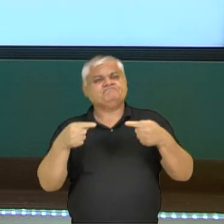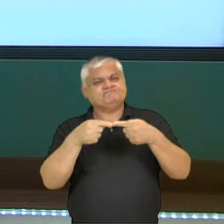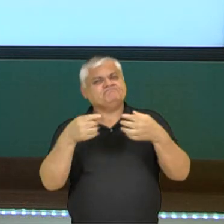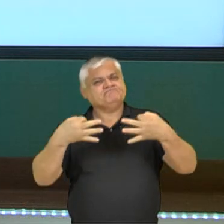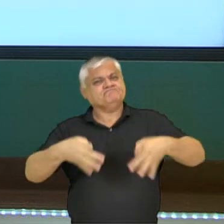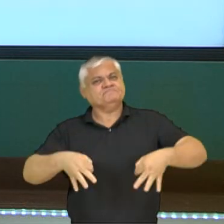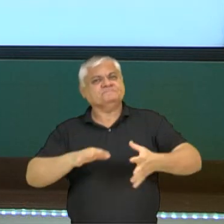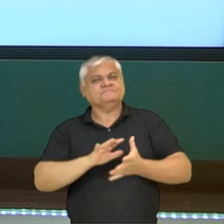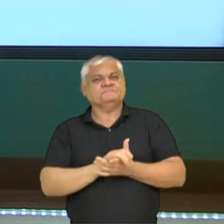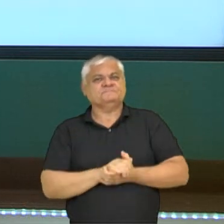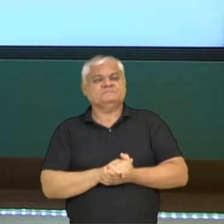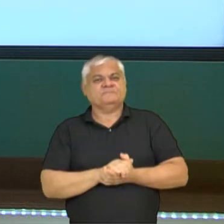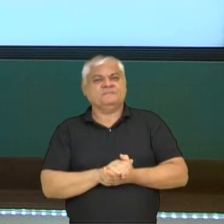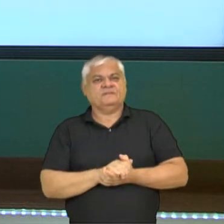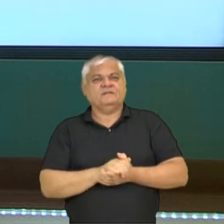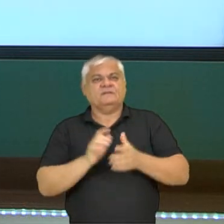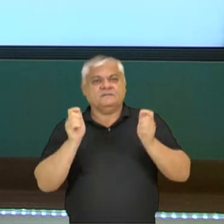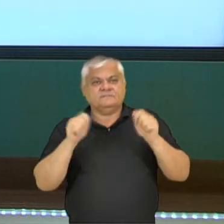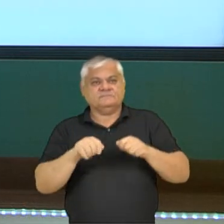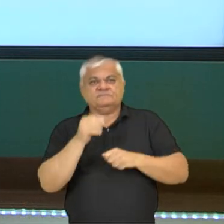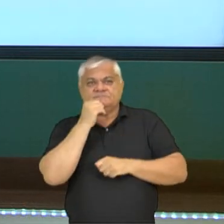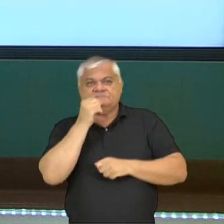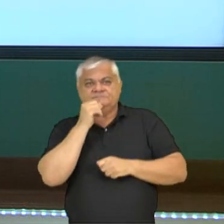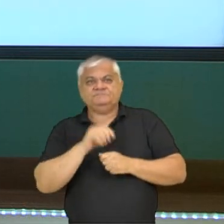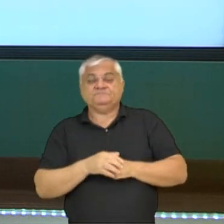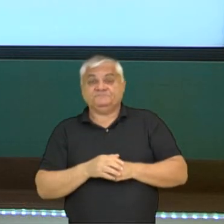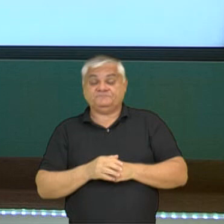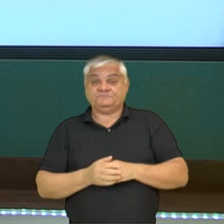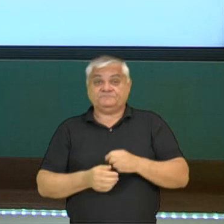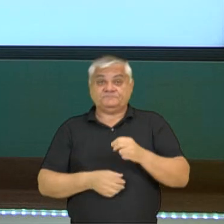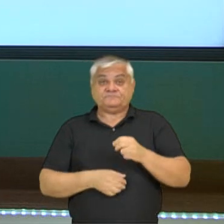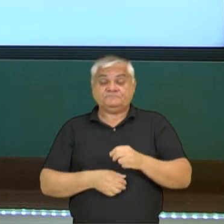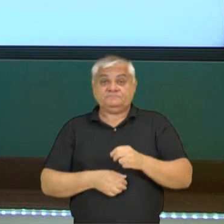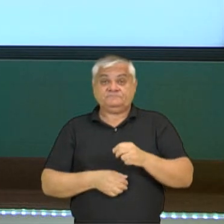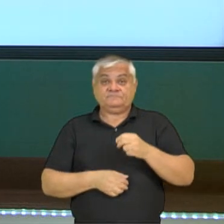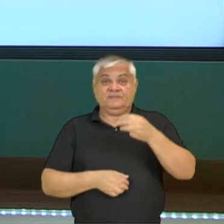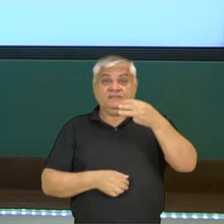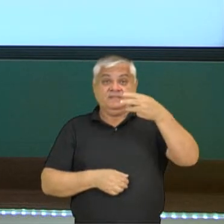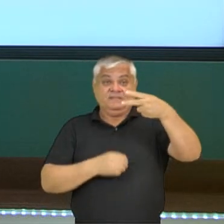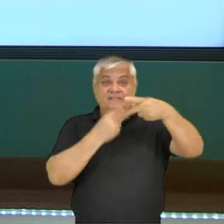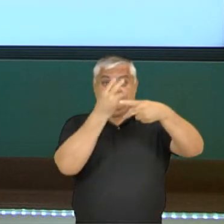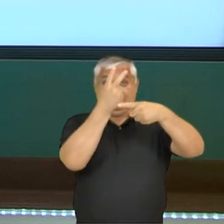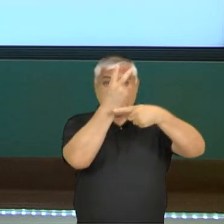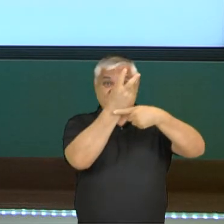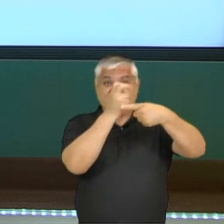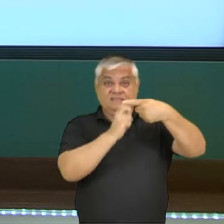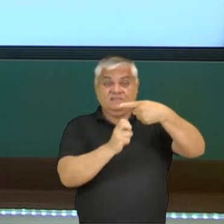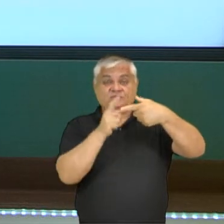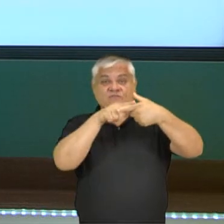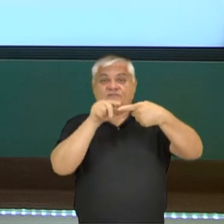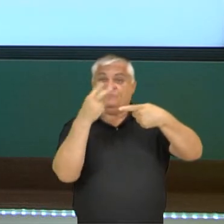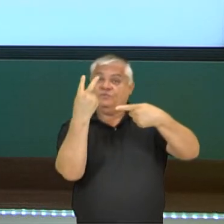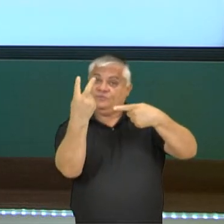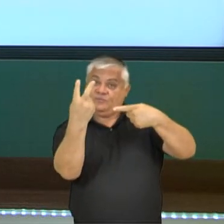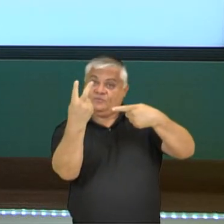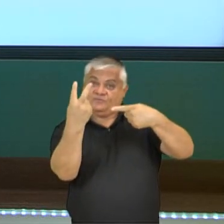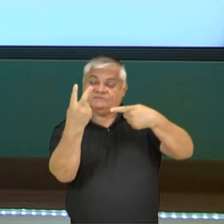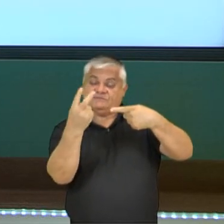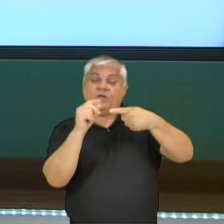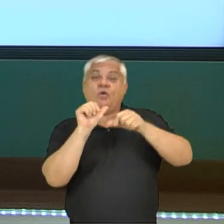estão corretas. Você poderia dividir o 3/5 por 2 ou poderia multiplicar o 3/5